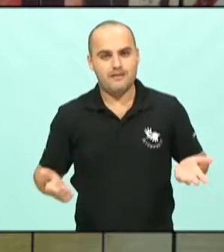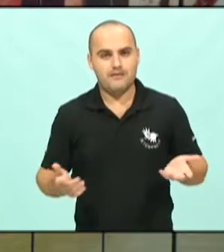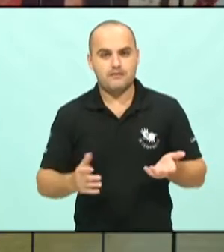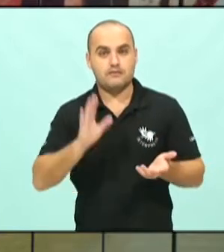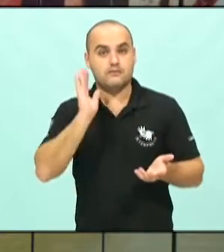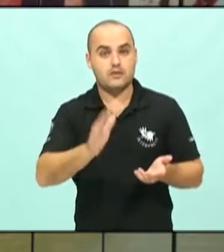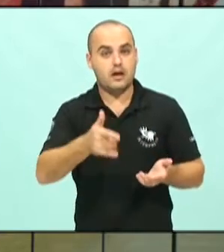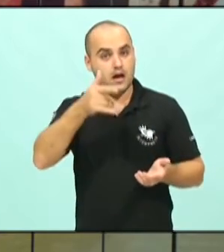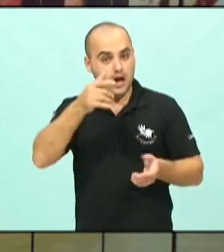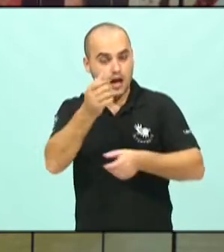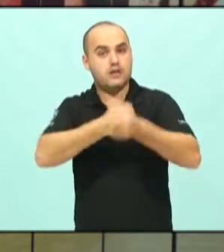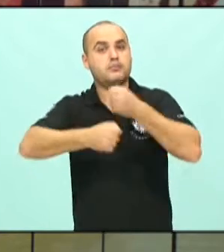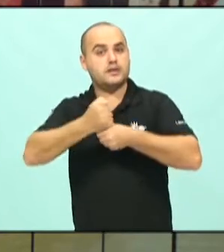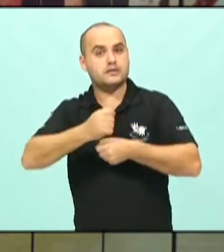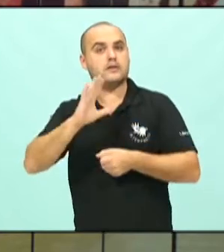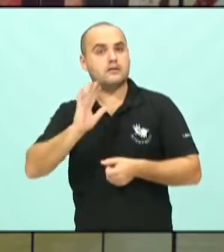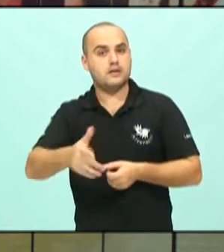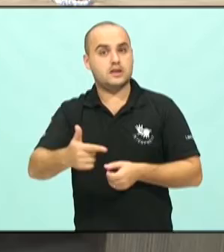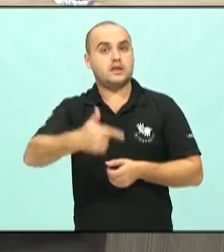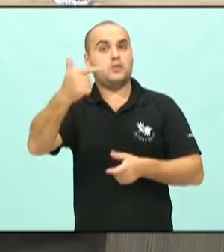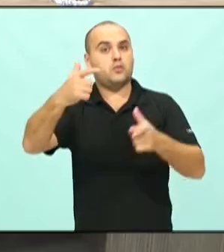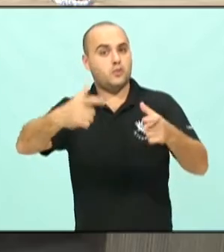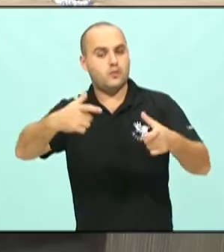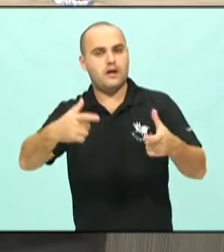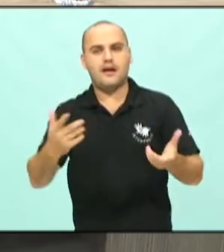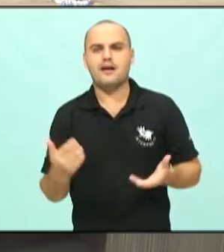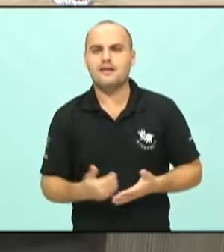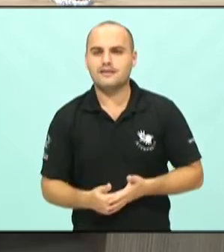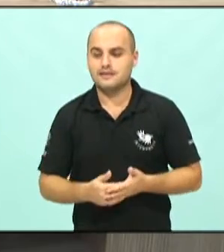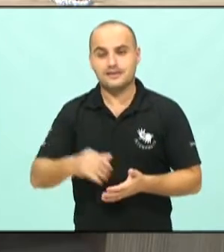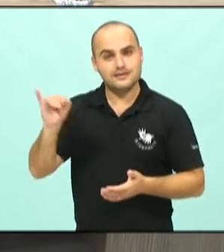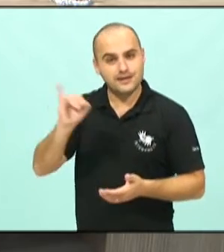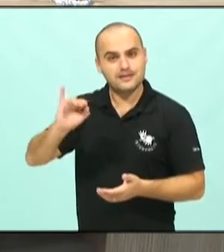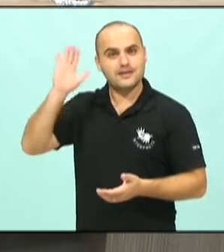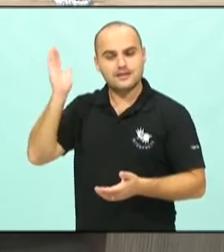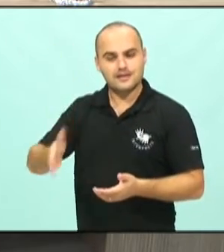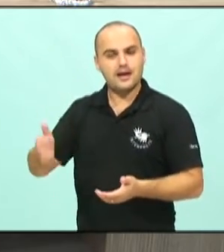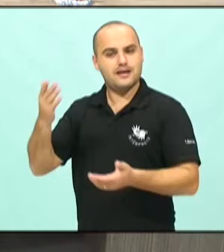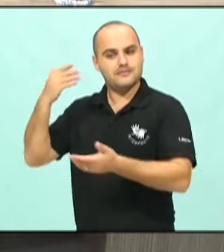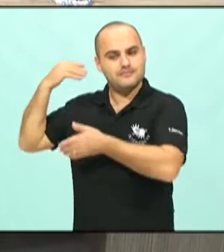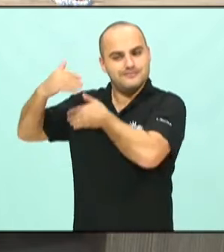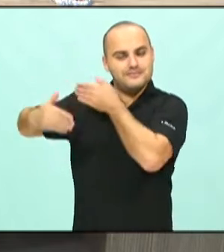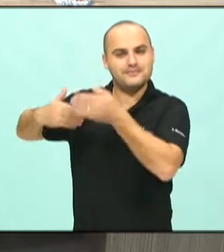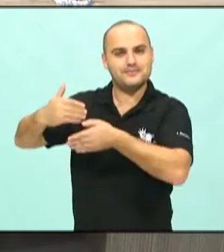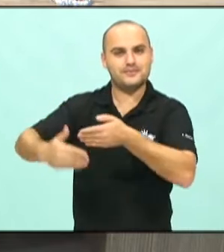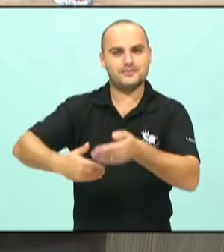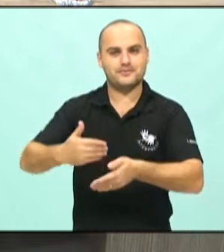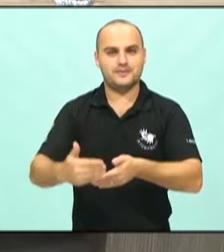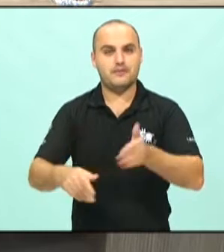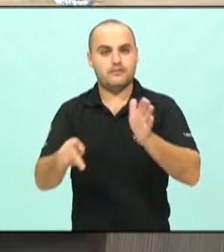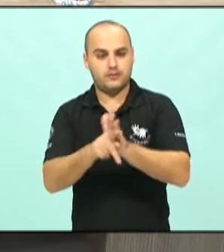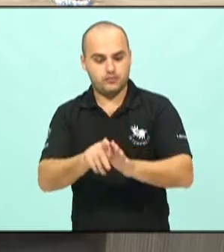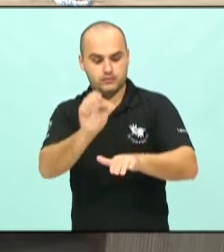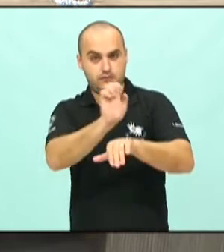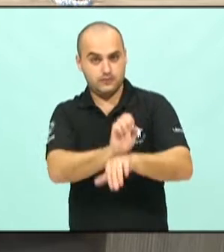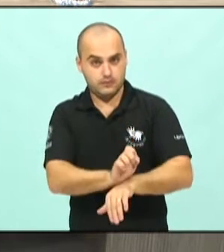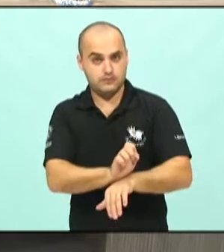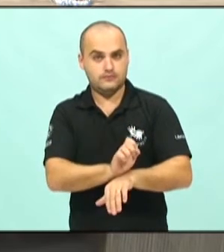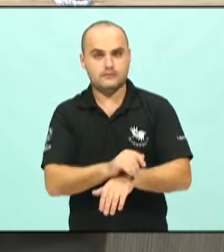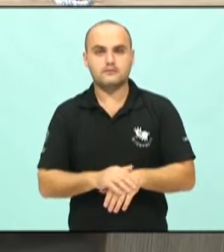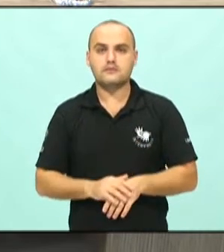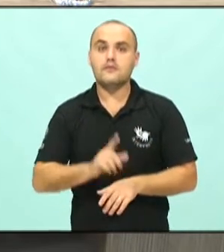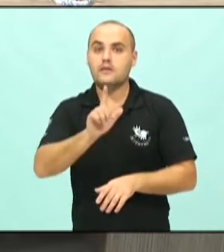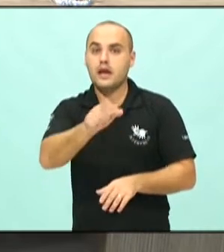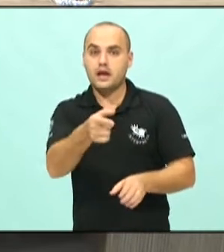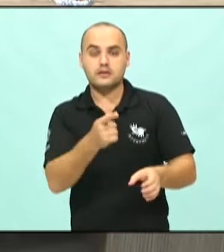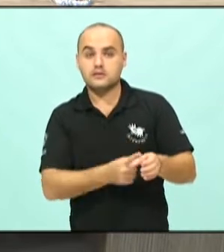o ano passado. Então a gente não pode também deixar morrer essa tradição de participar do rendimento a nível de estado. É a nossa cidade